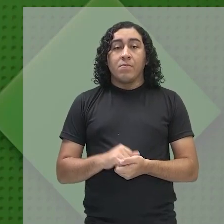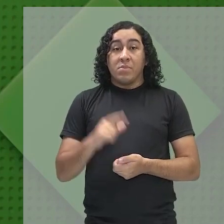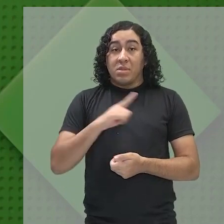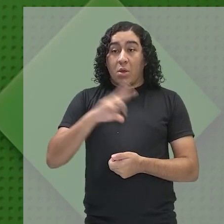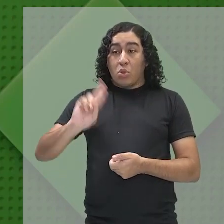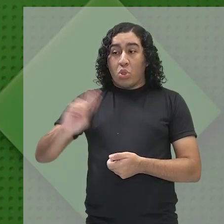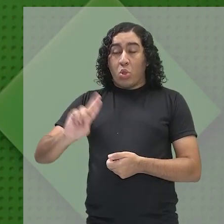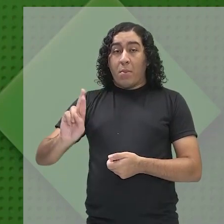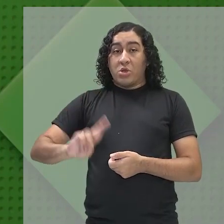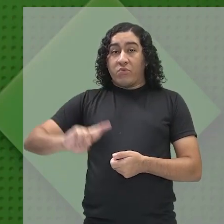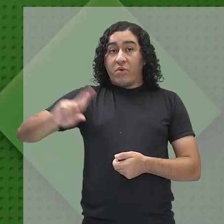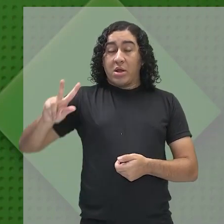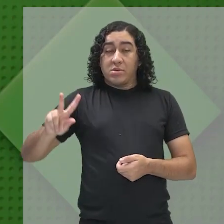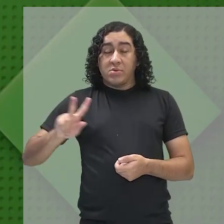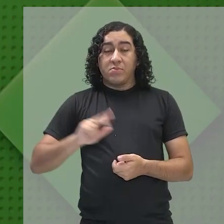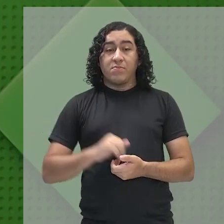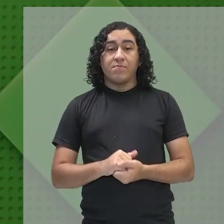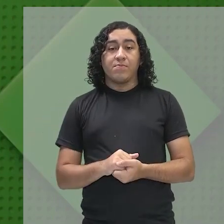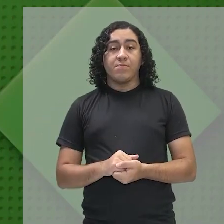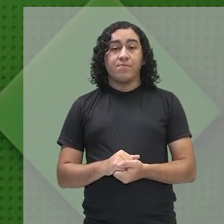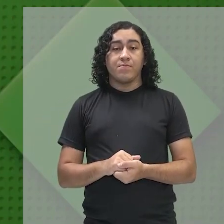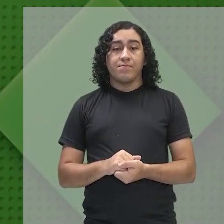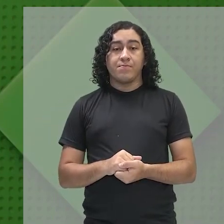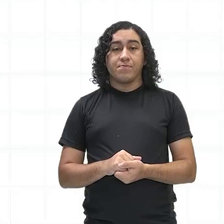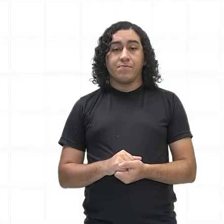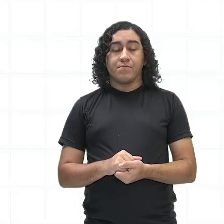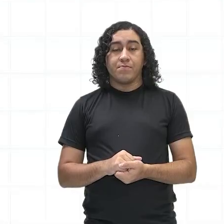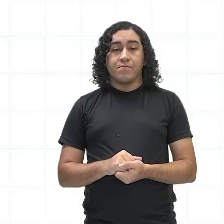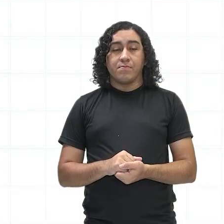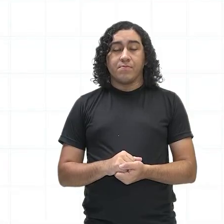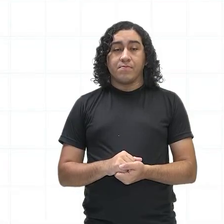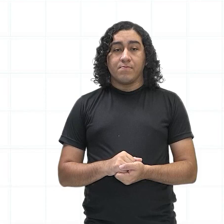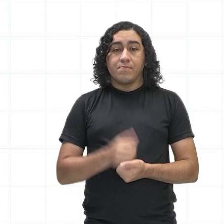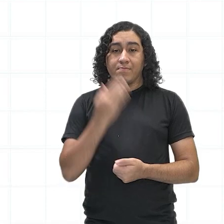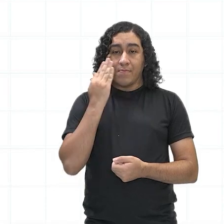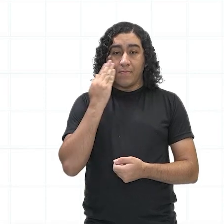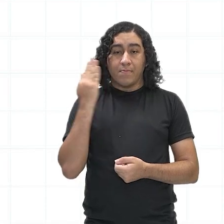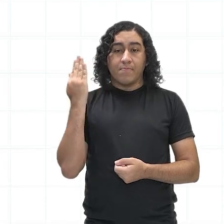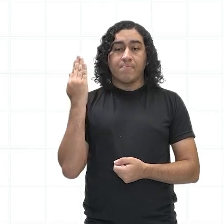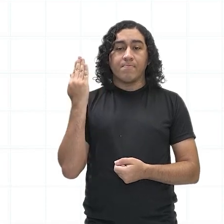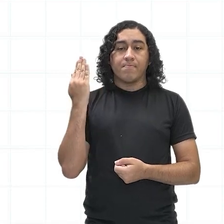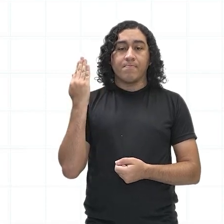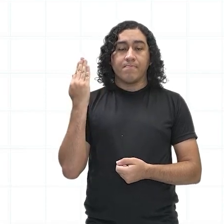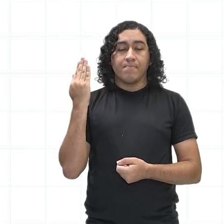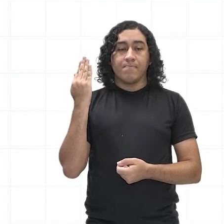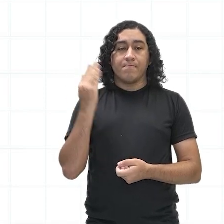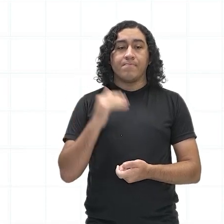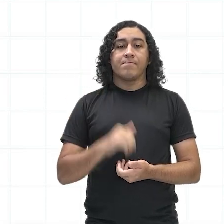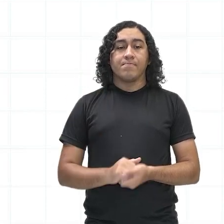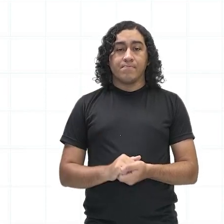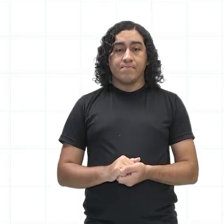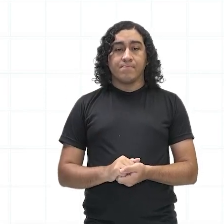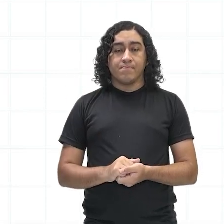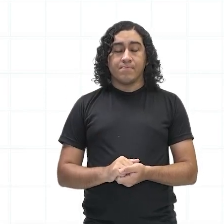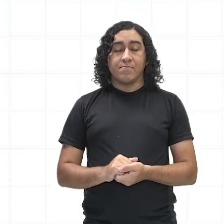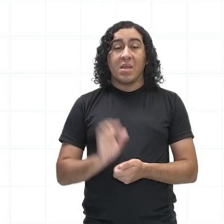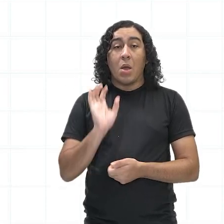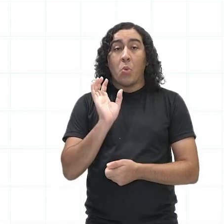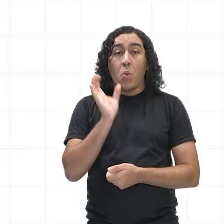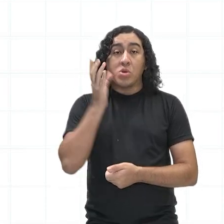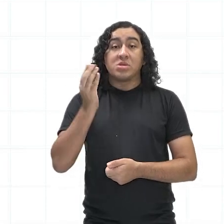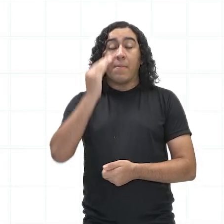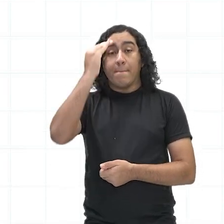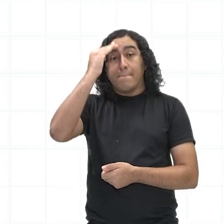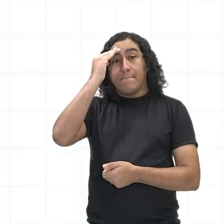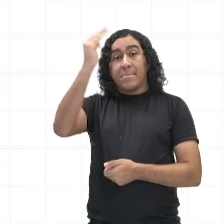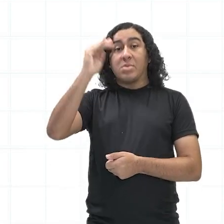vamos ver um pouco mais ali sobre as infecções sexualmente transmissíveis, que são infecções transmitidas principalmente